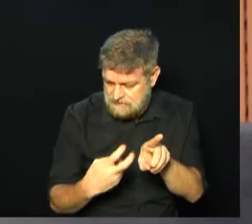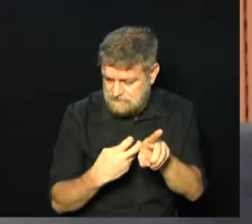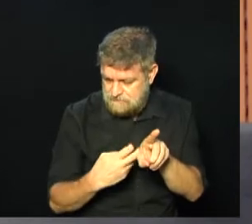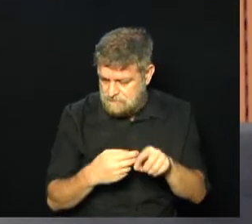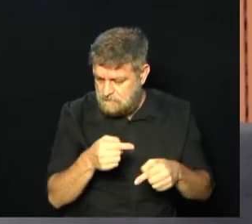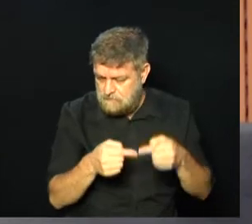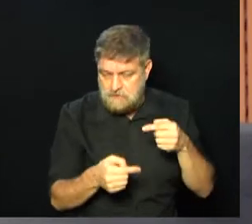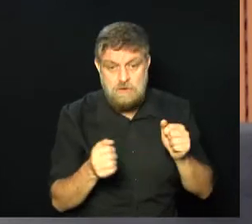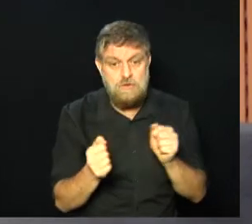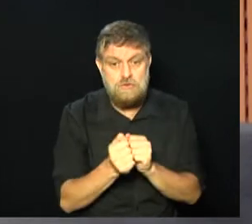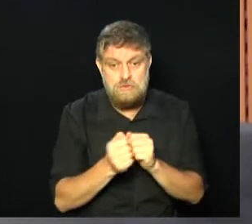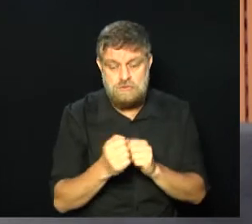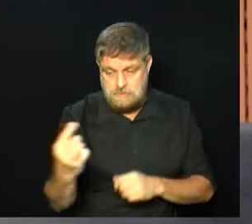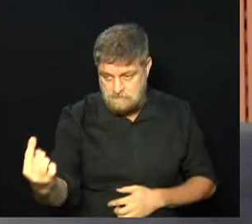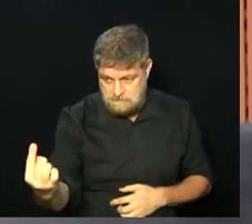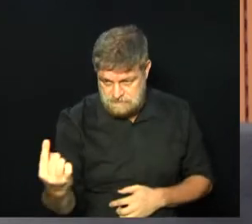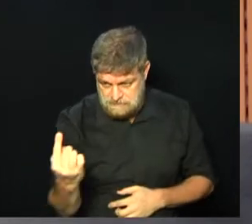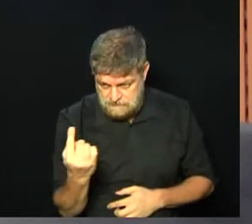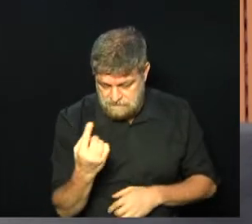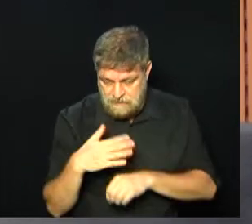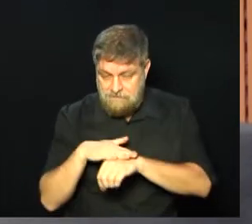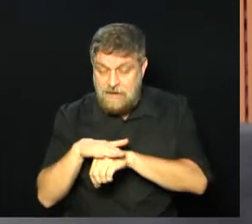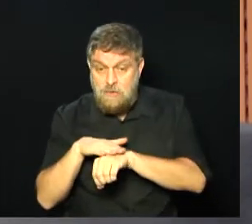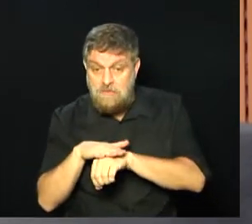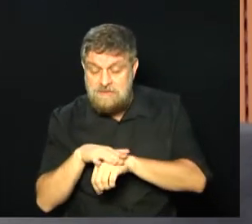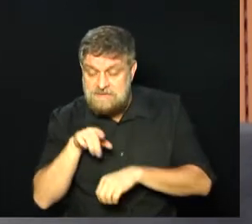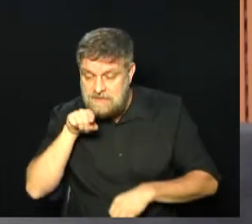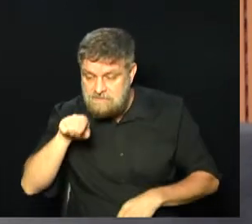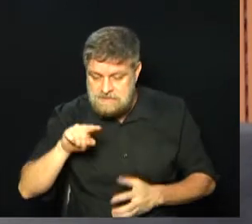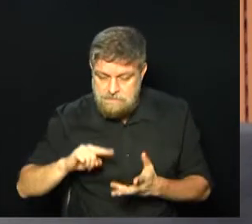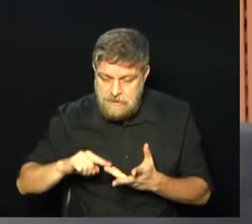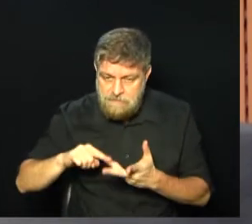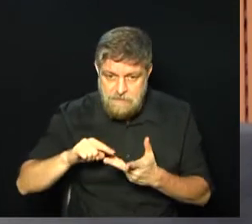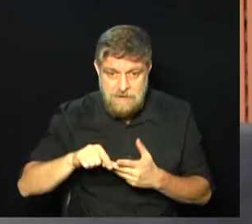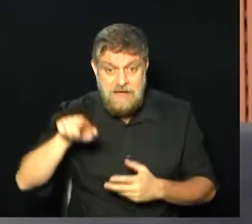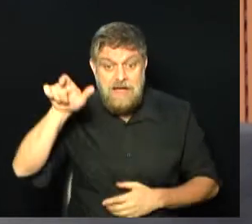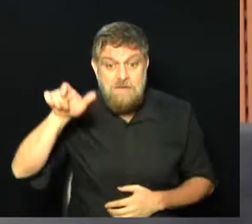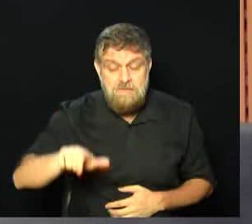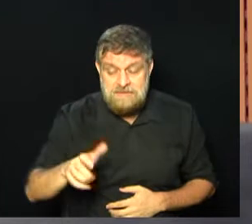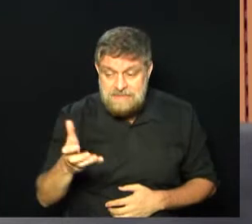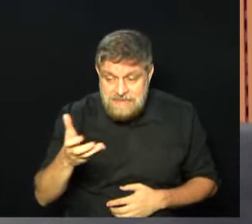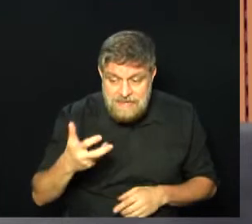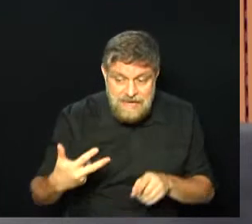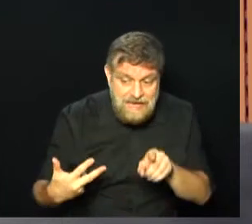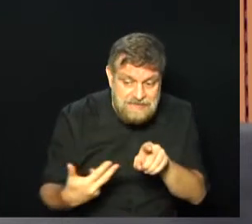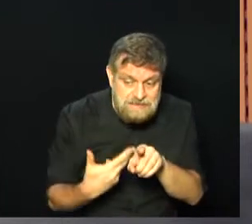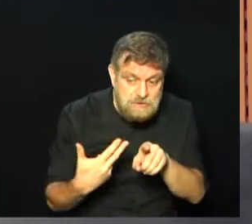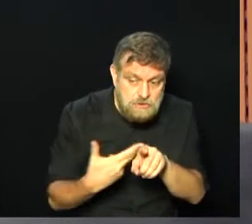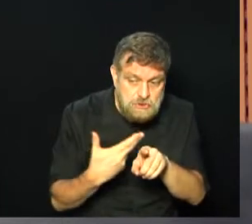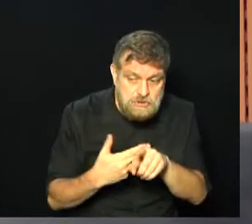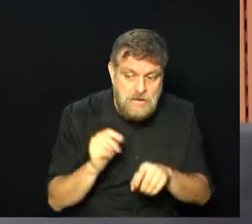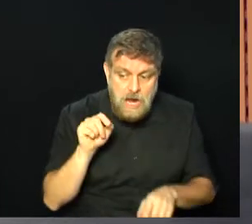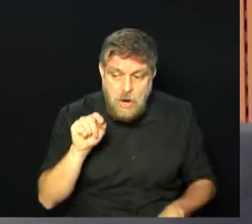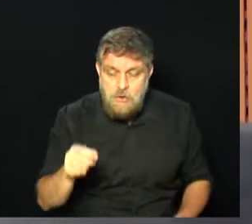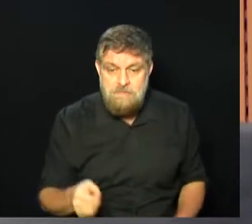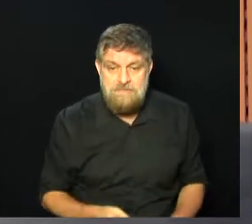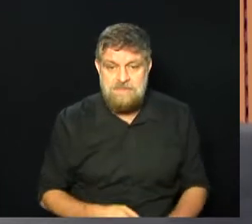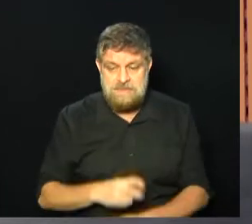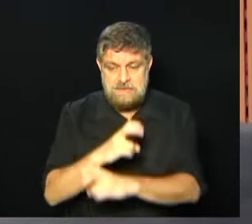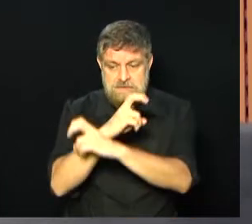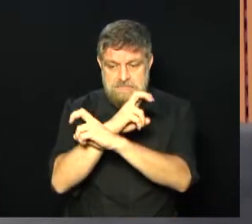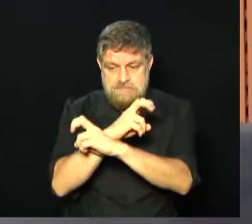com o paciente sobre o tratamento. Se o paciente vai optar pela cirurgia ou se vai optar pela